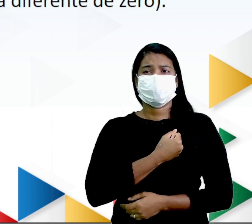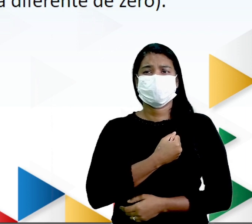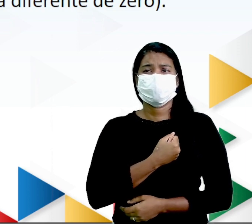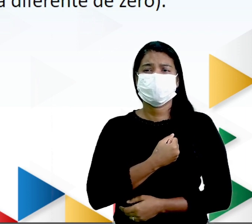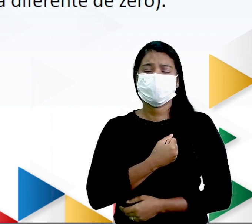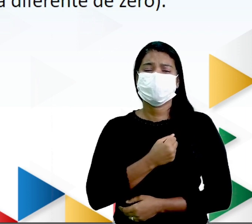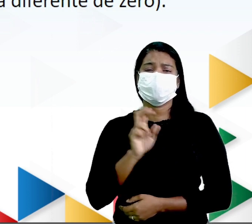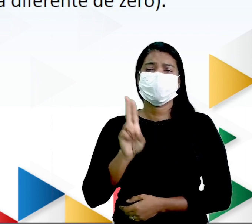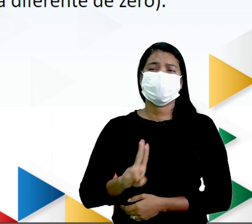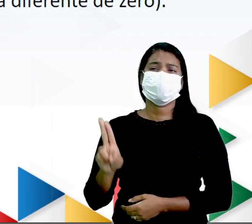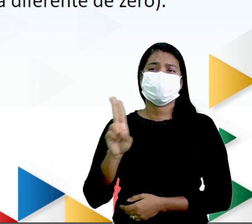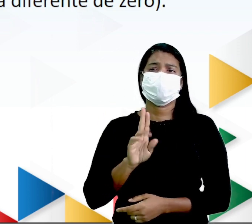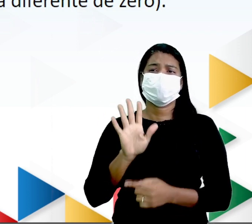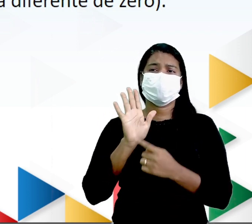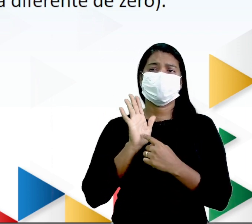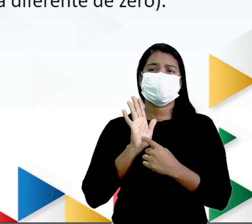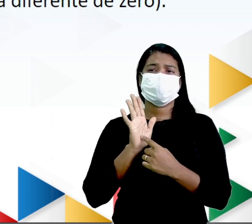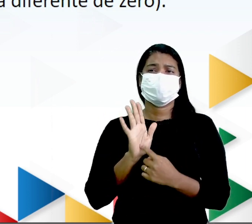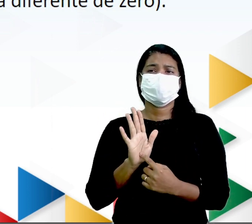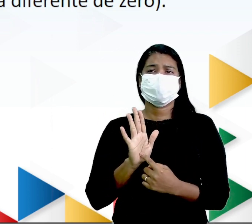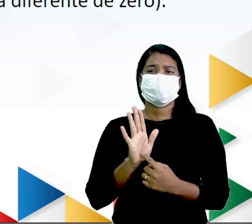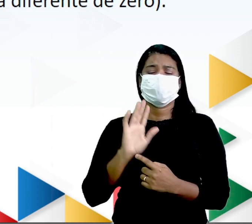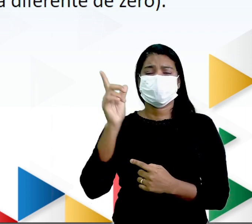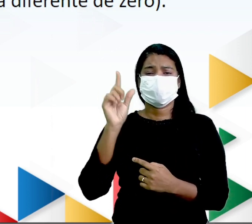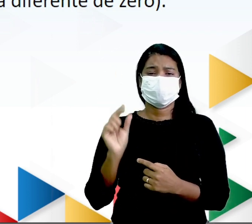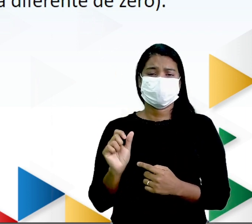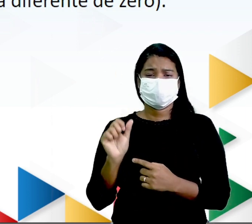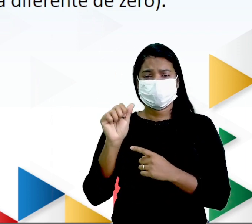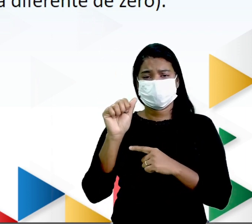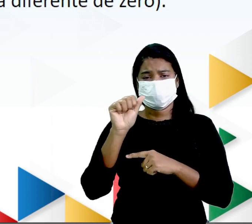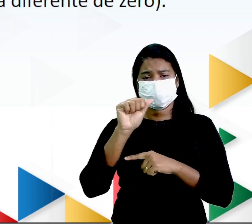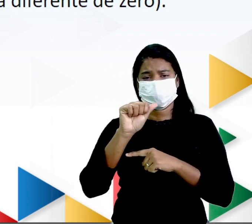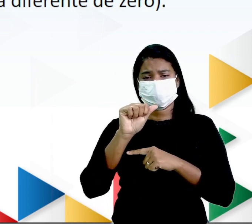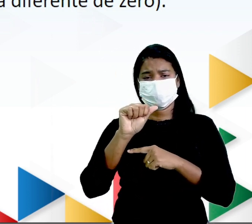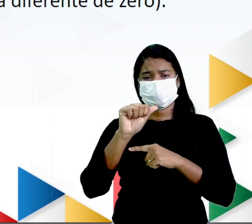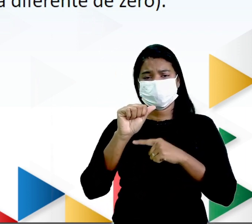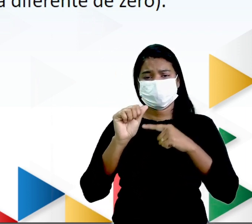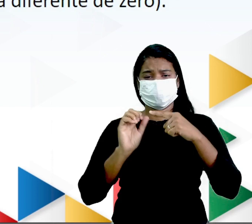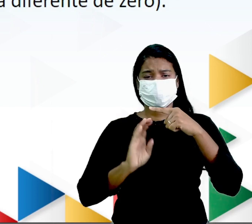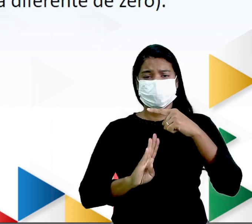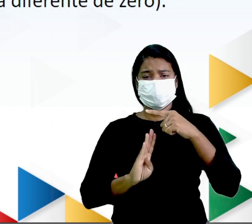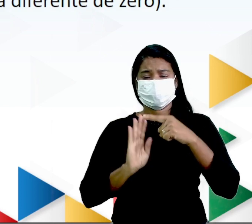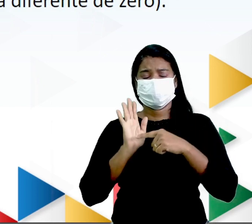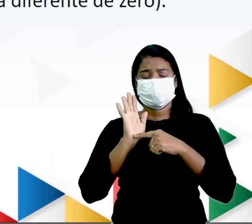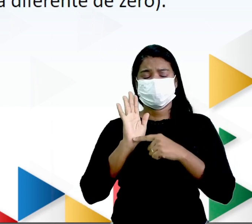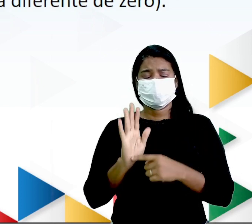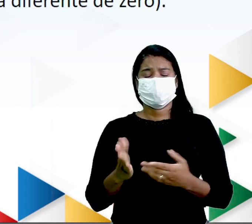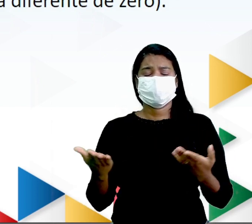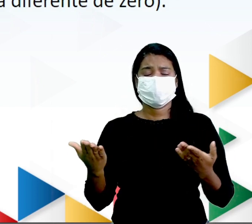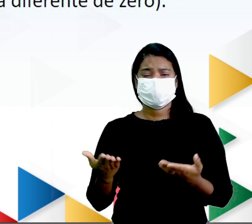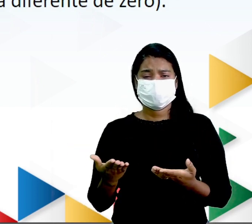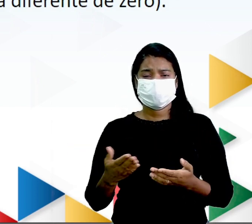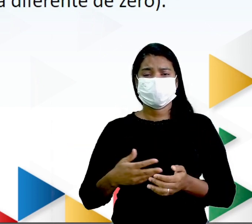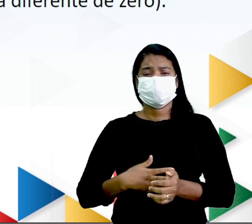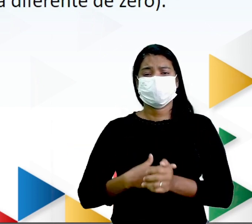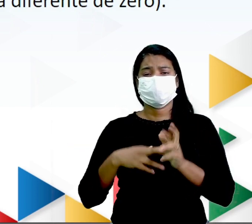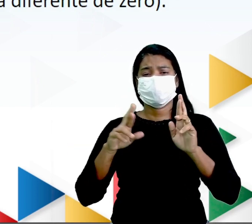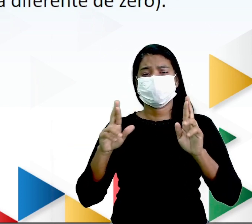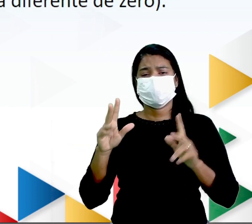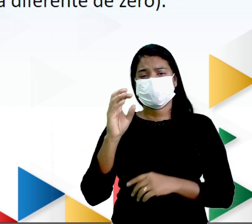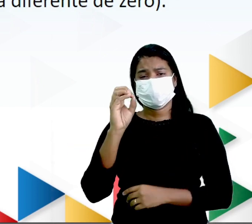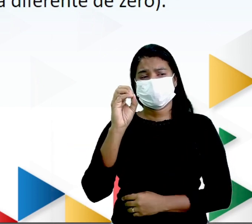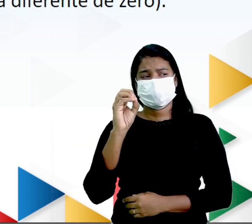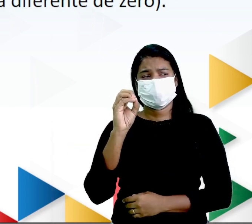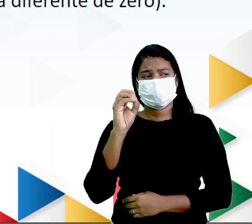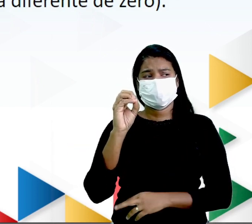genérica, nós usamos a representação algébrica A sobre B. Lembra dela? Eu apresentei agora há pouco para você, ó, A sobre B, em que B é diferente de 0.